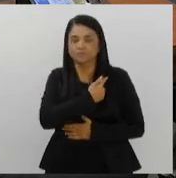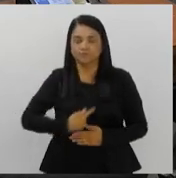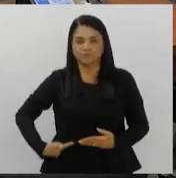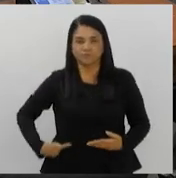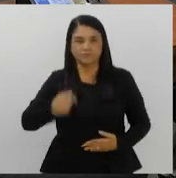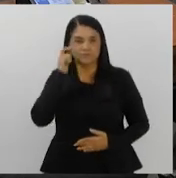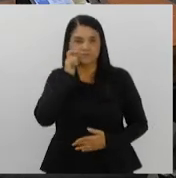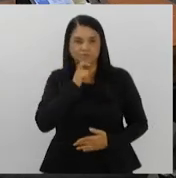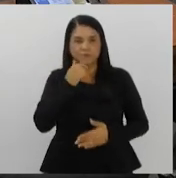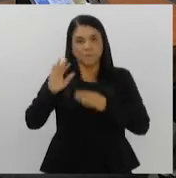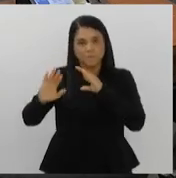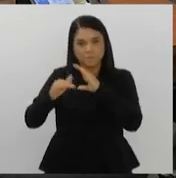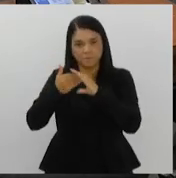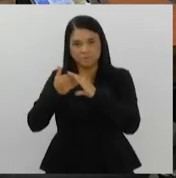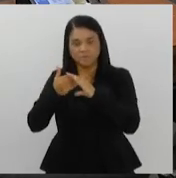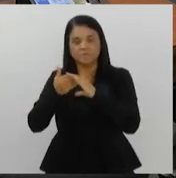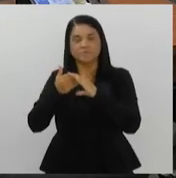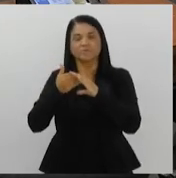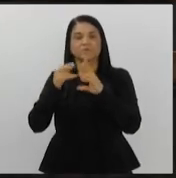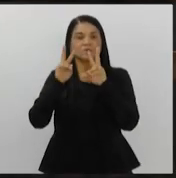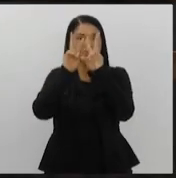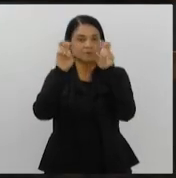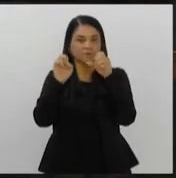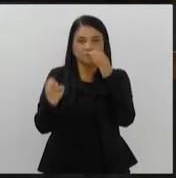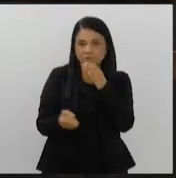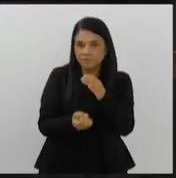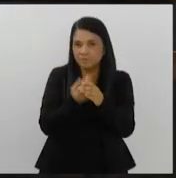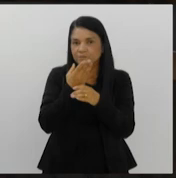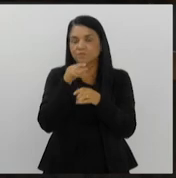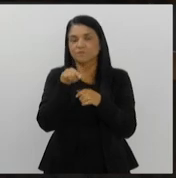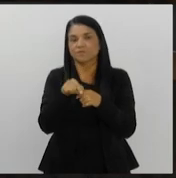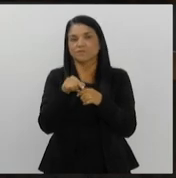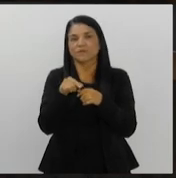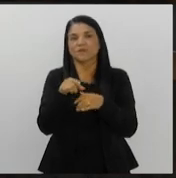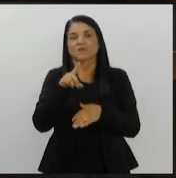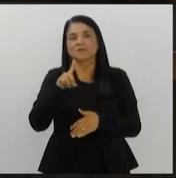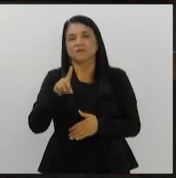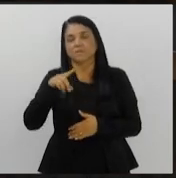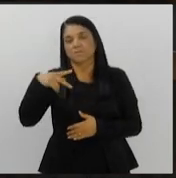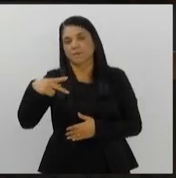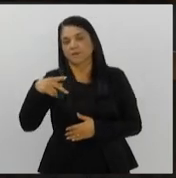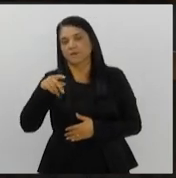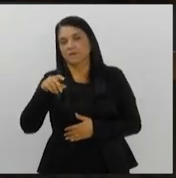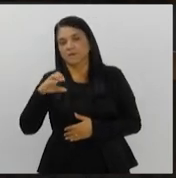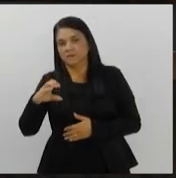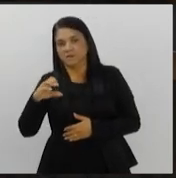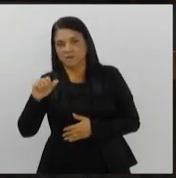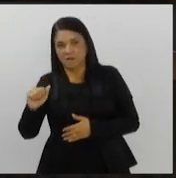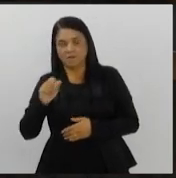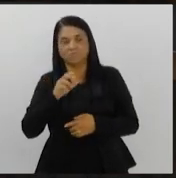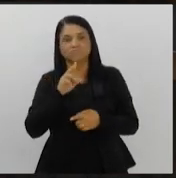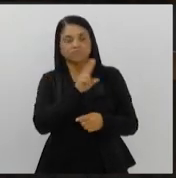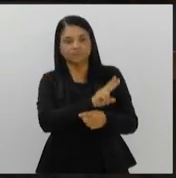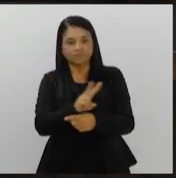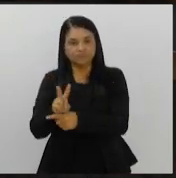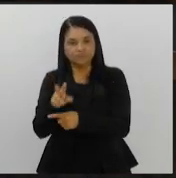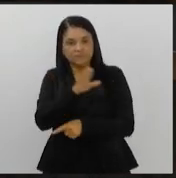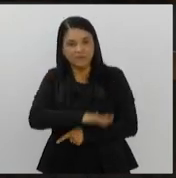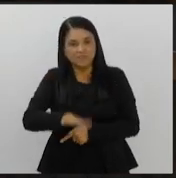Castro o envio de mensagem dispondo sobre a criação de uma DPCA, Delegacia de Proteção à Criança e Adolescente,